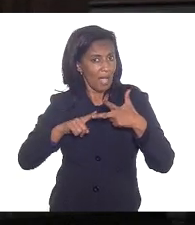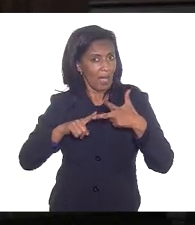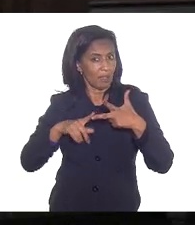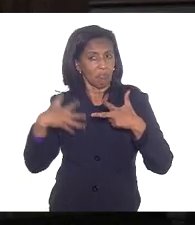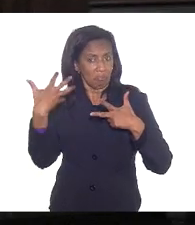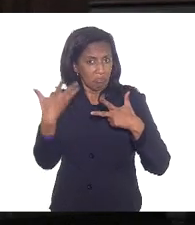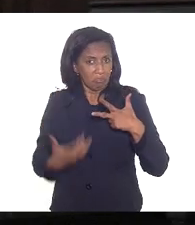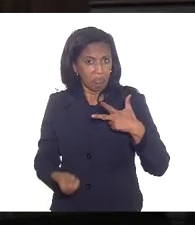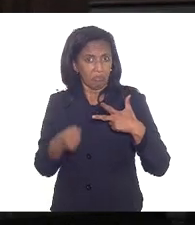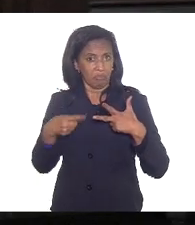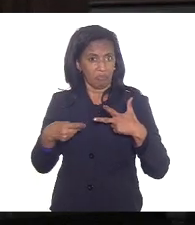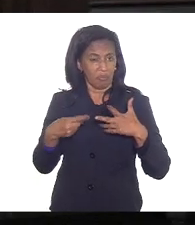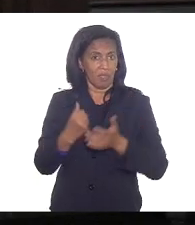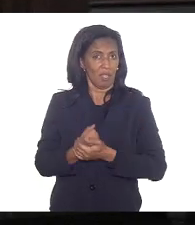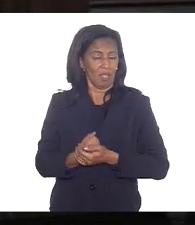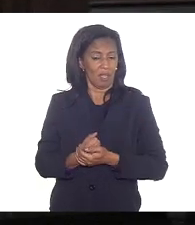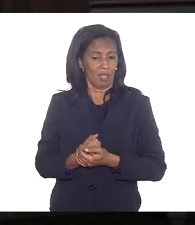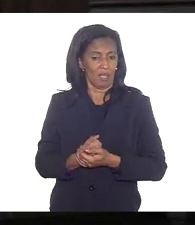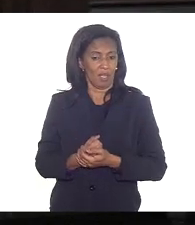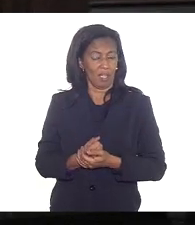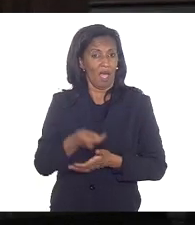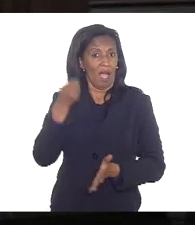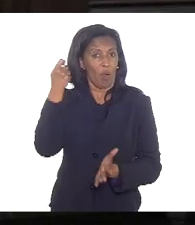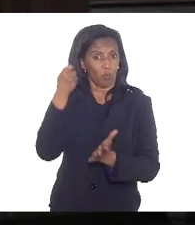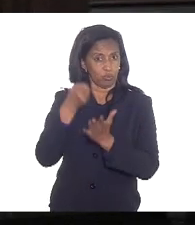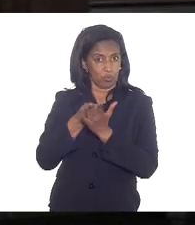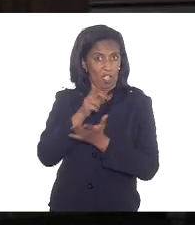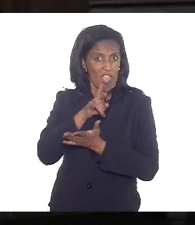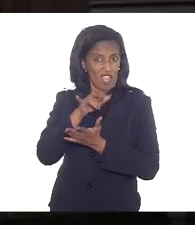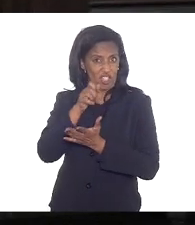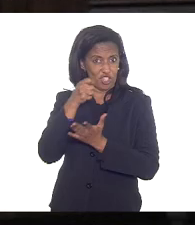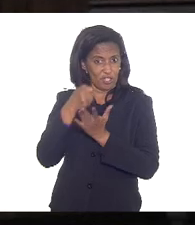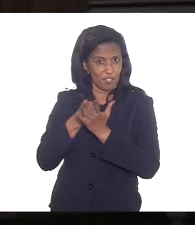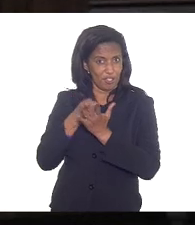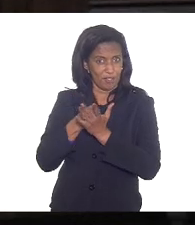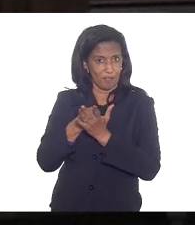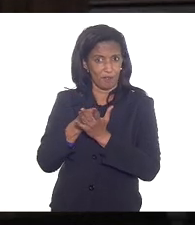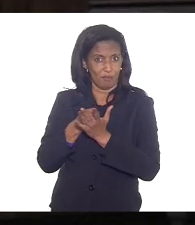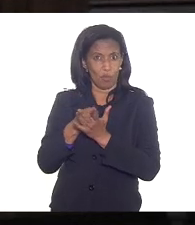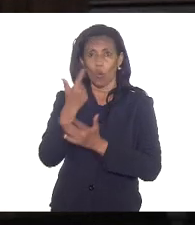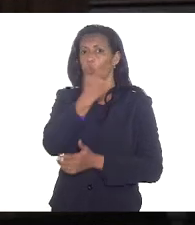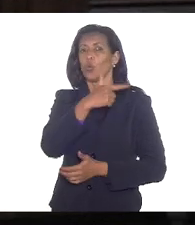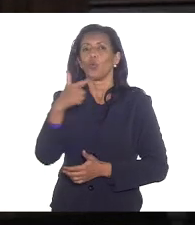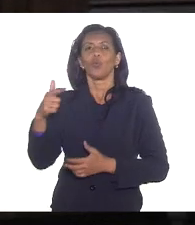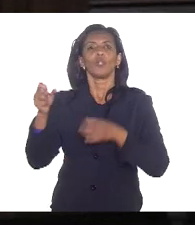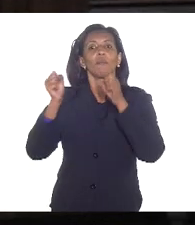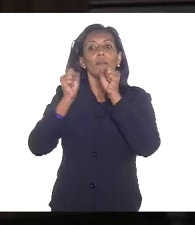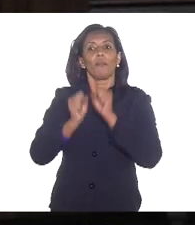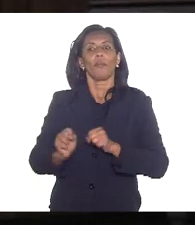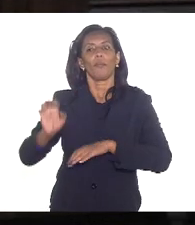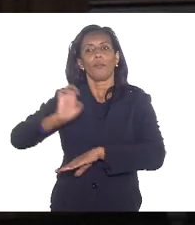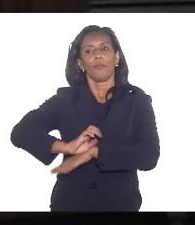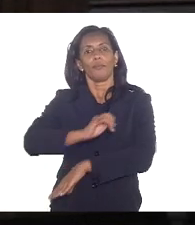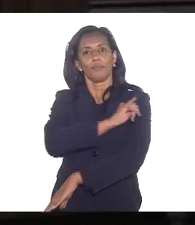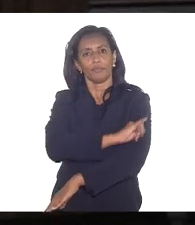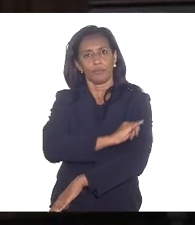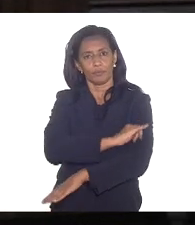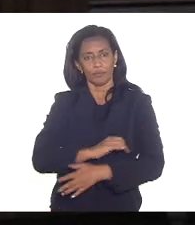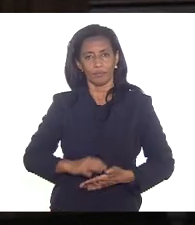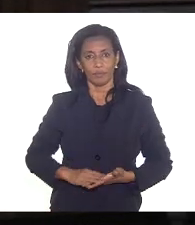renderem ao triunvirato do regime não tem mais poder no estado do Rio de Janeiro